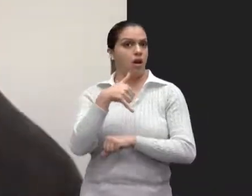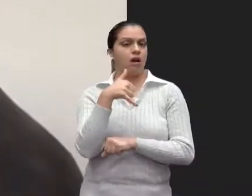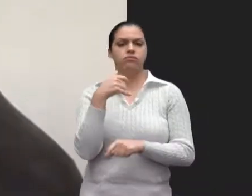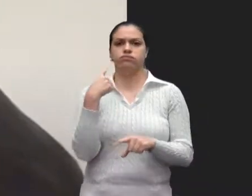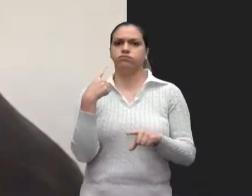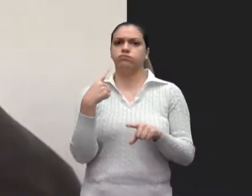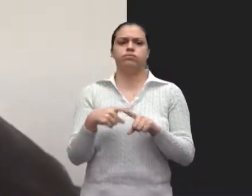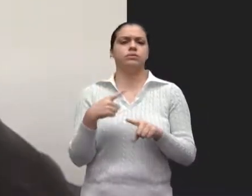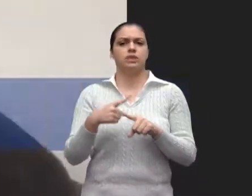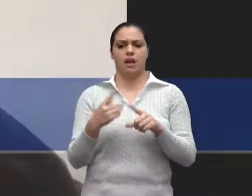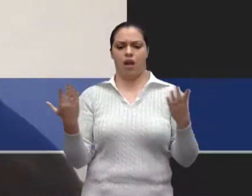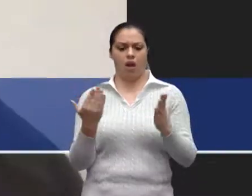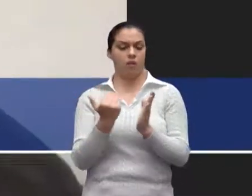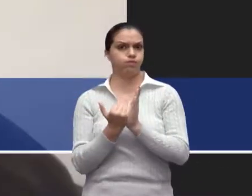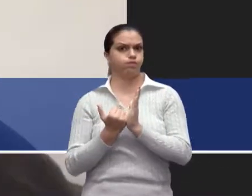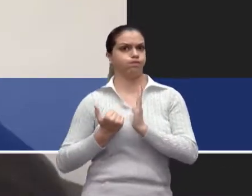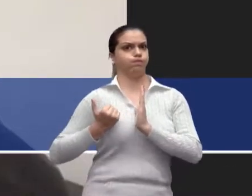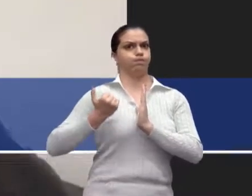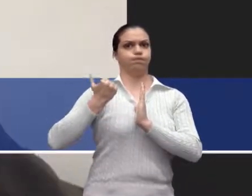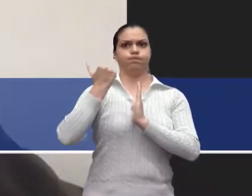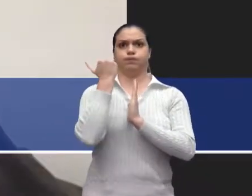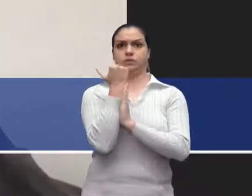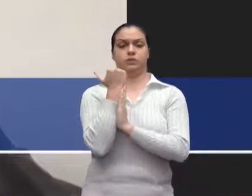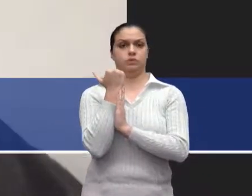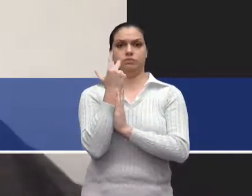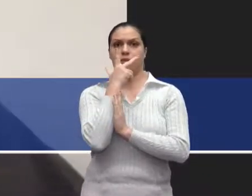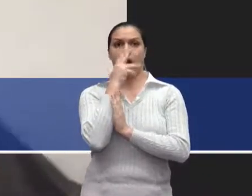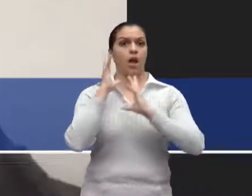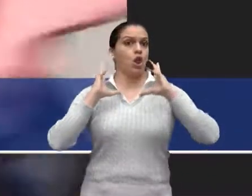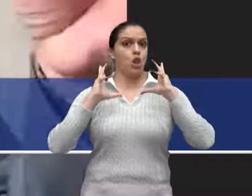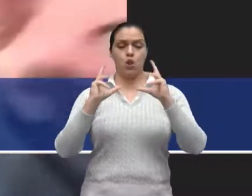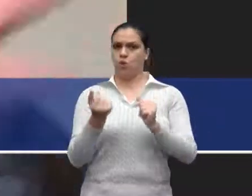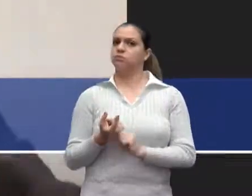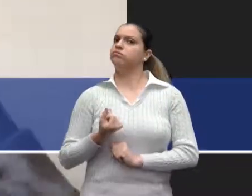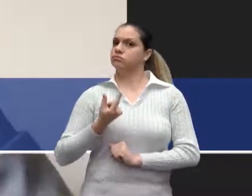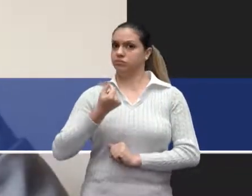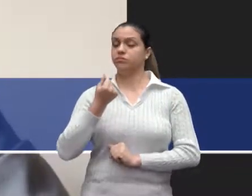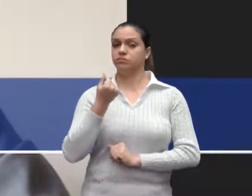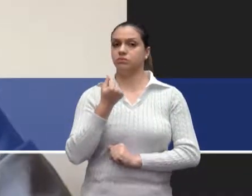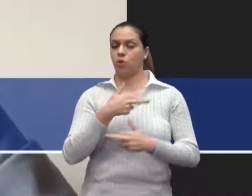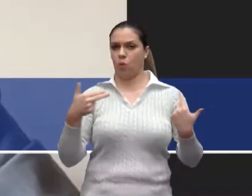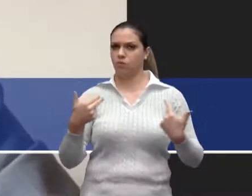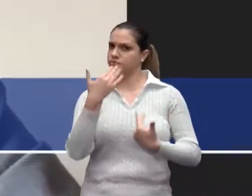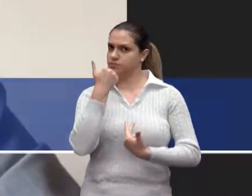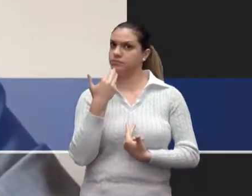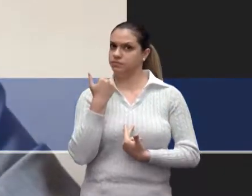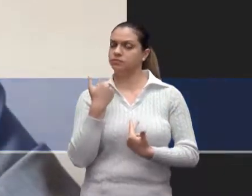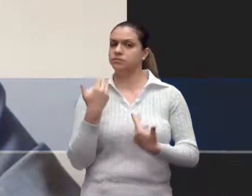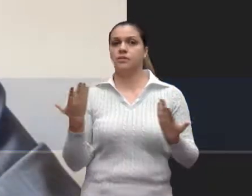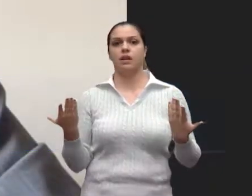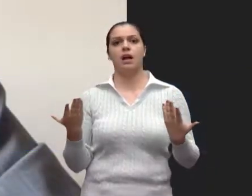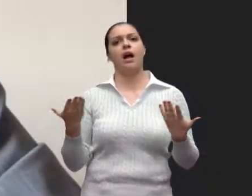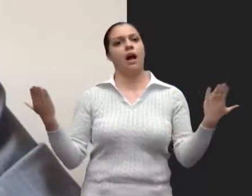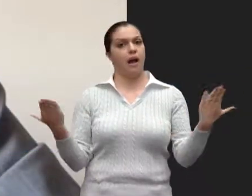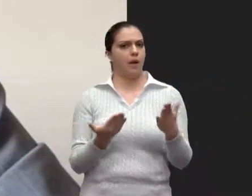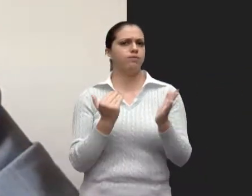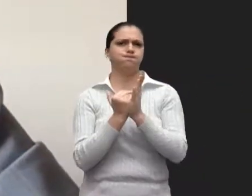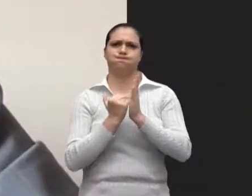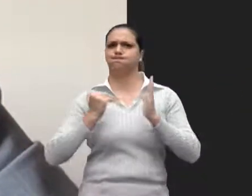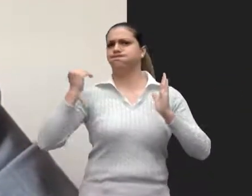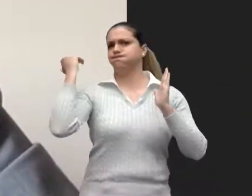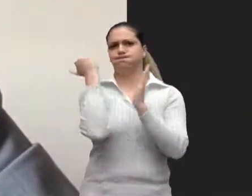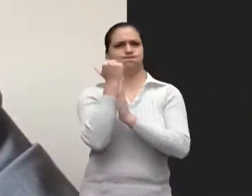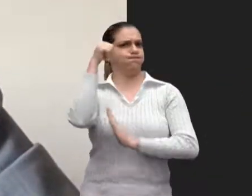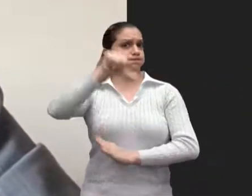O preço do arroz, o preço do feijão, do óleo, praticamente todos os preços da